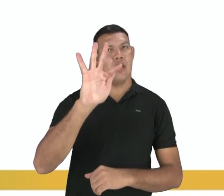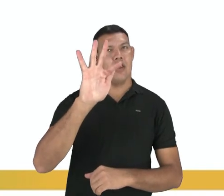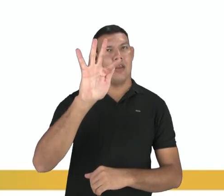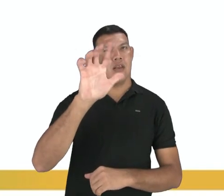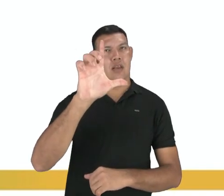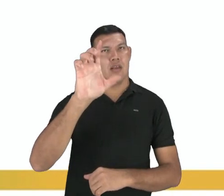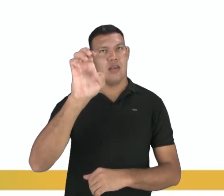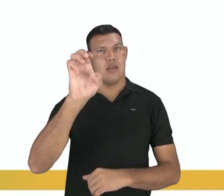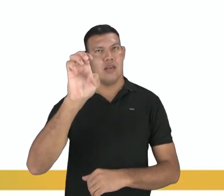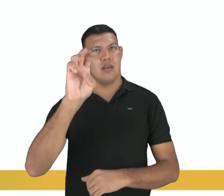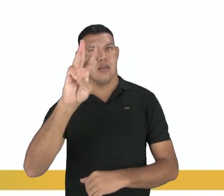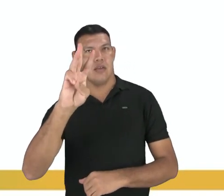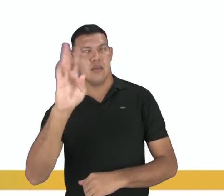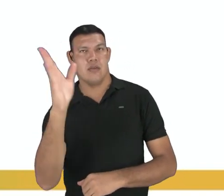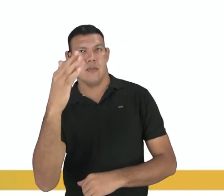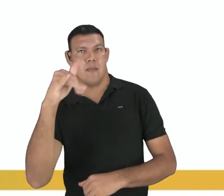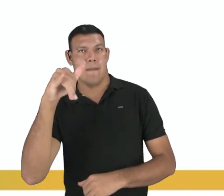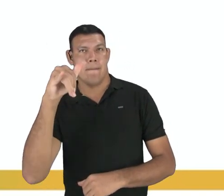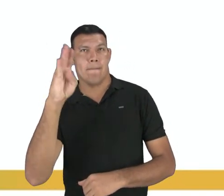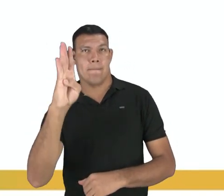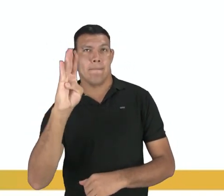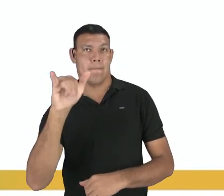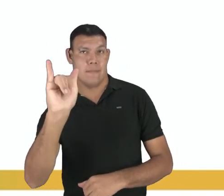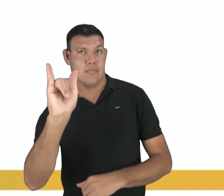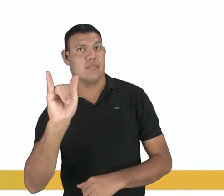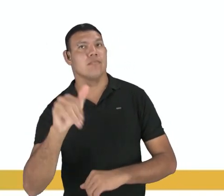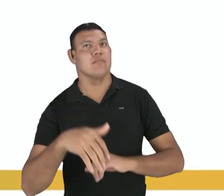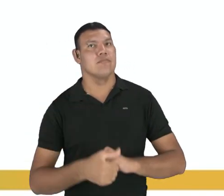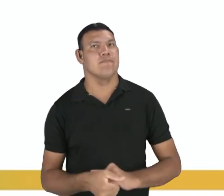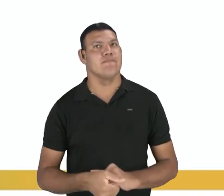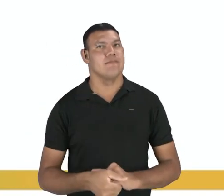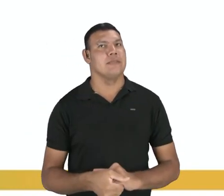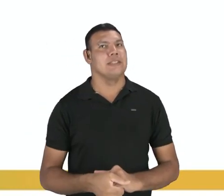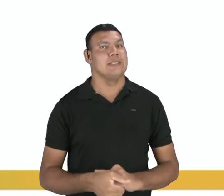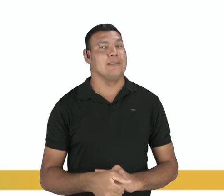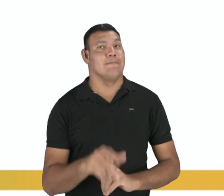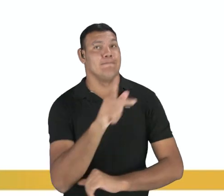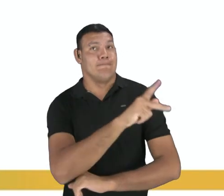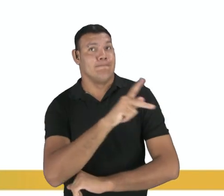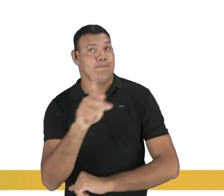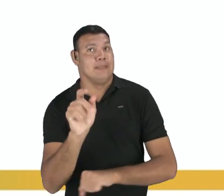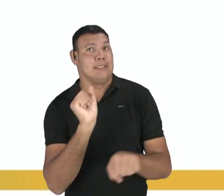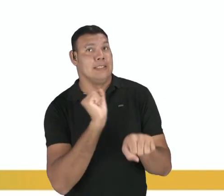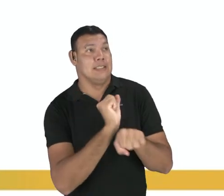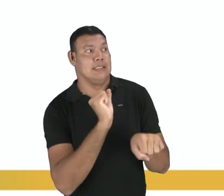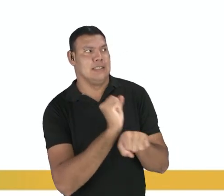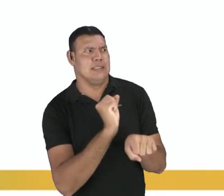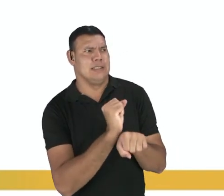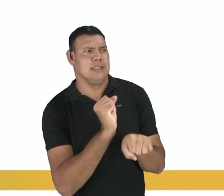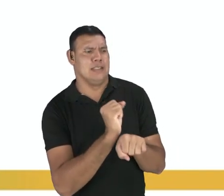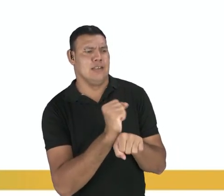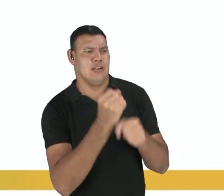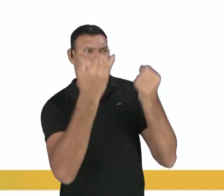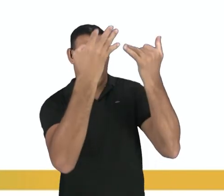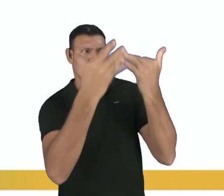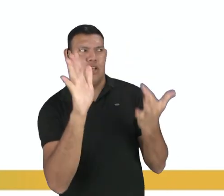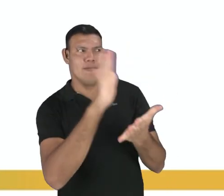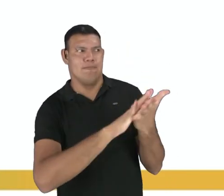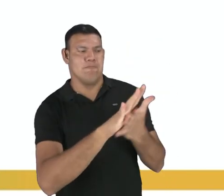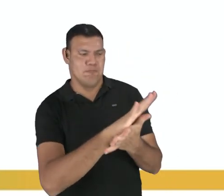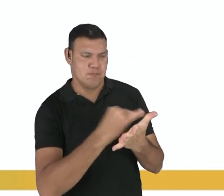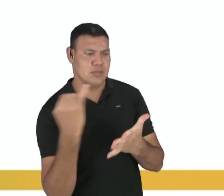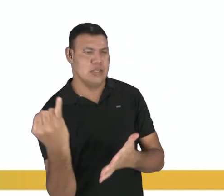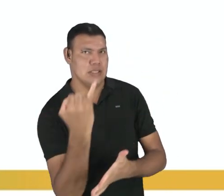flew by. Eu espero que o professor não tenha dito nada importante. I hope the teacher didn't